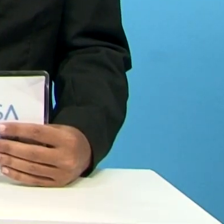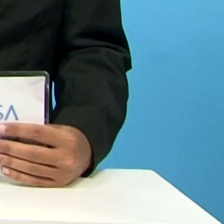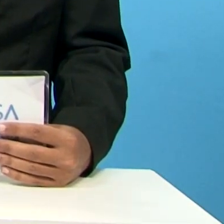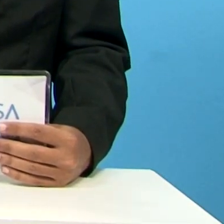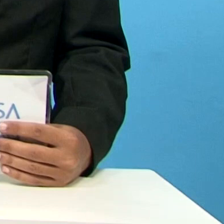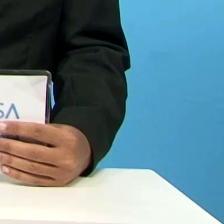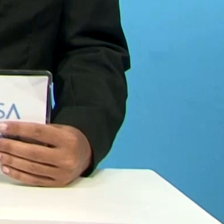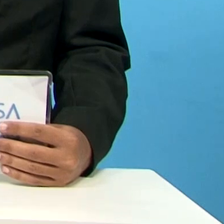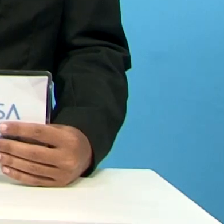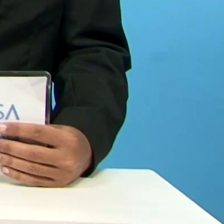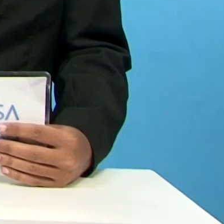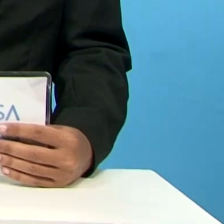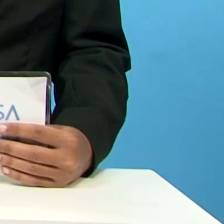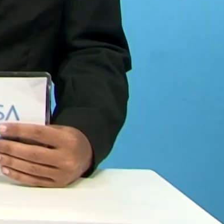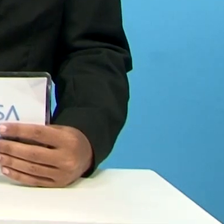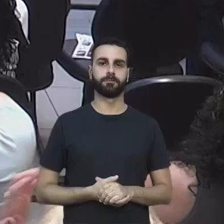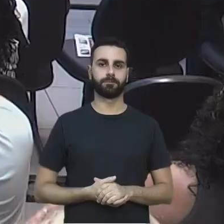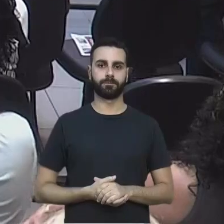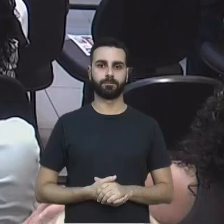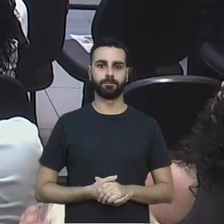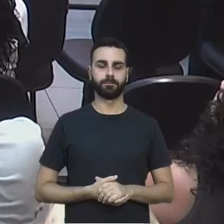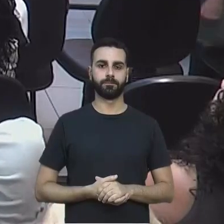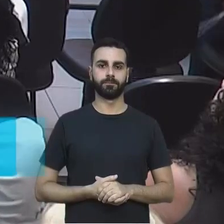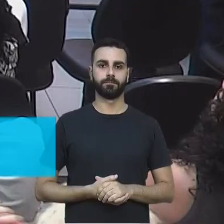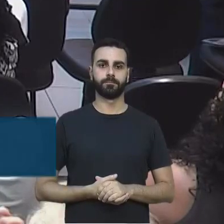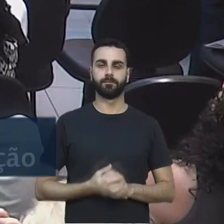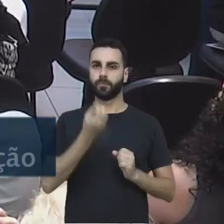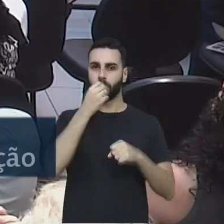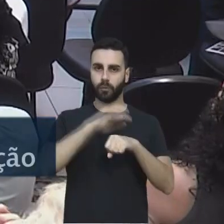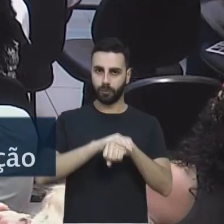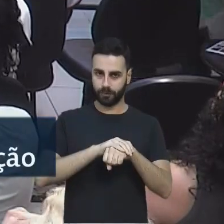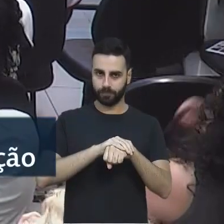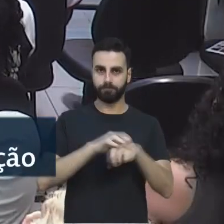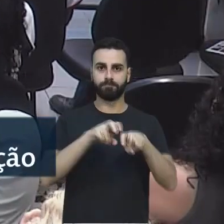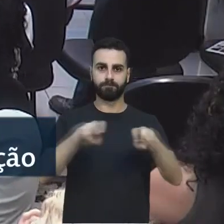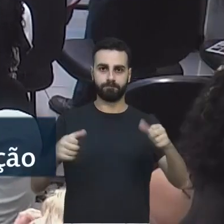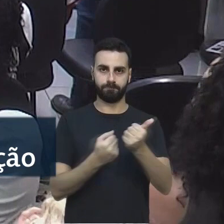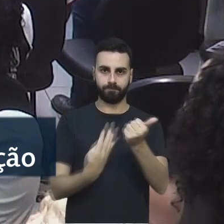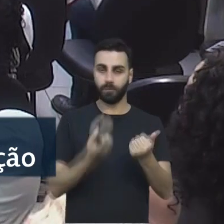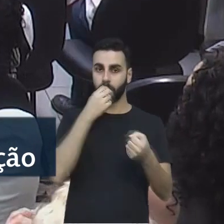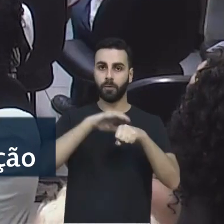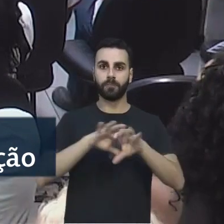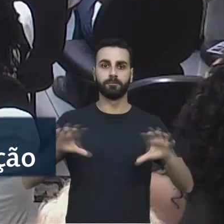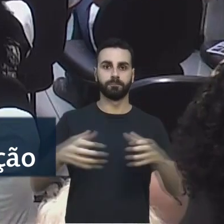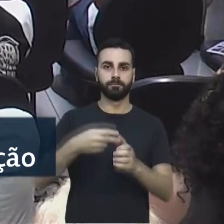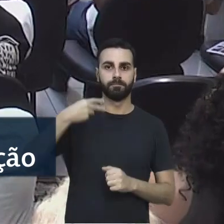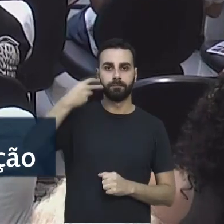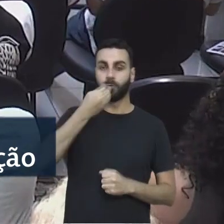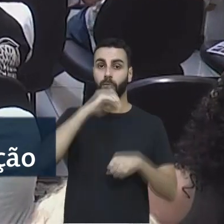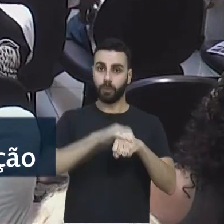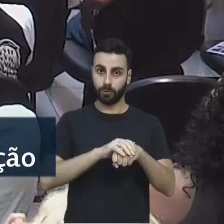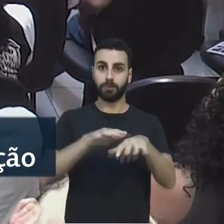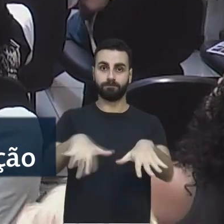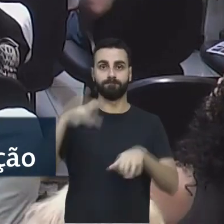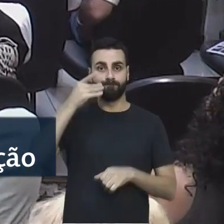Vereadores confira agora os destaques a reunião ordinária da Câmara Municipal de Viçosa durou mais de